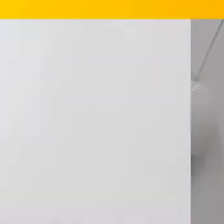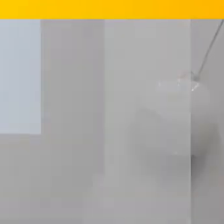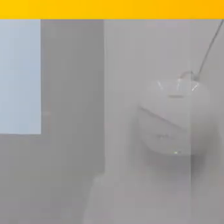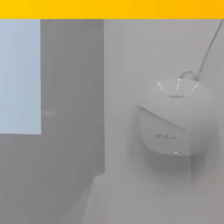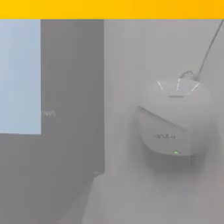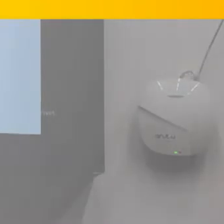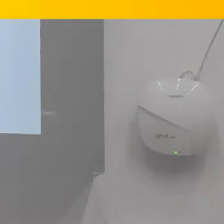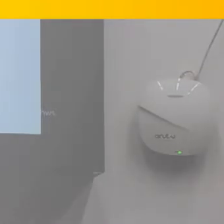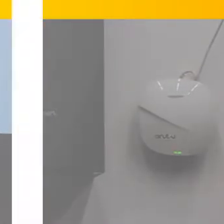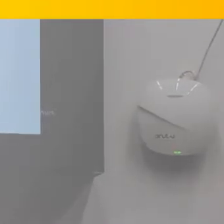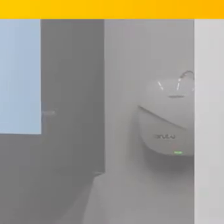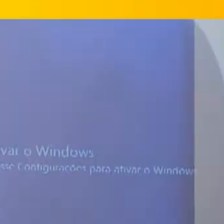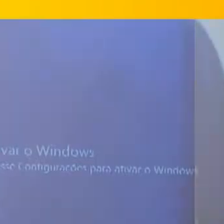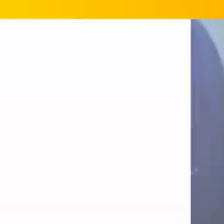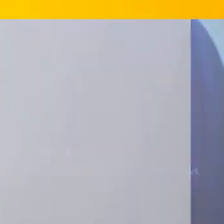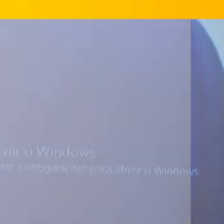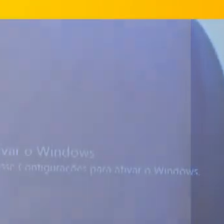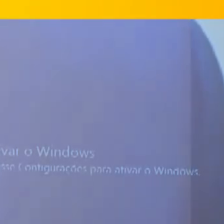e